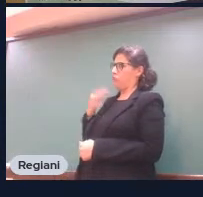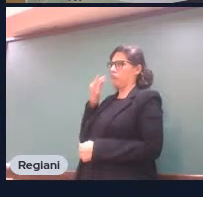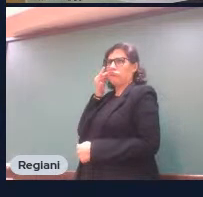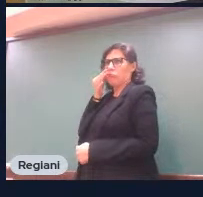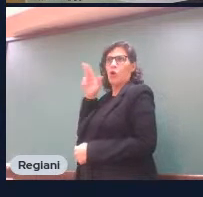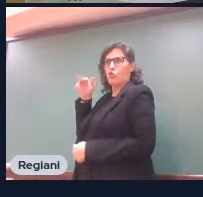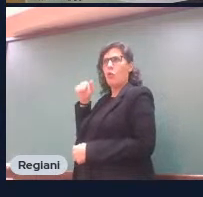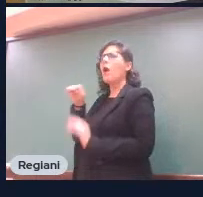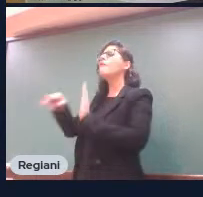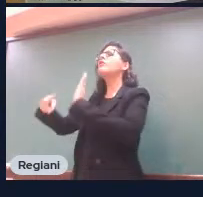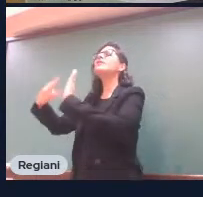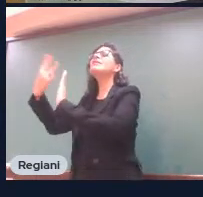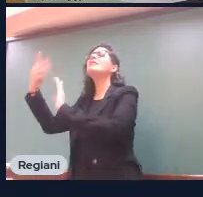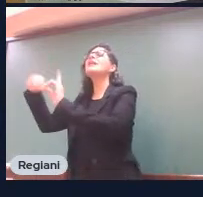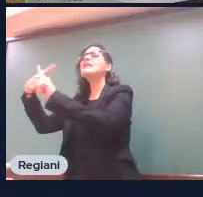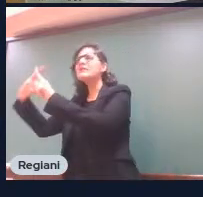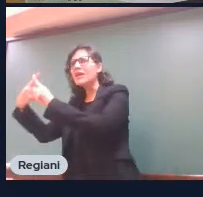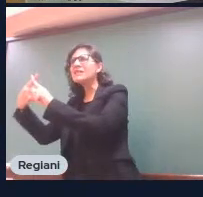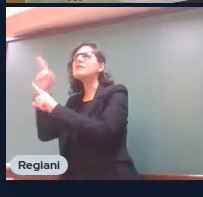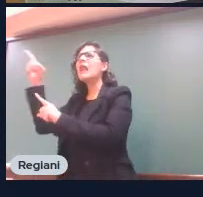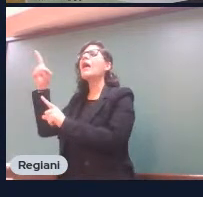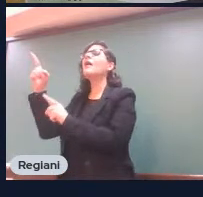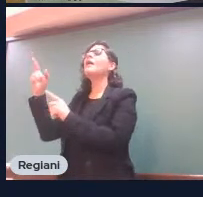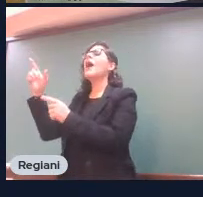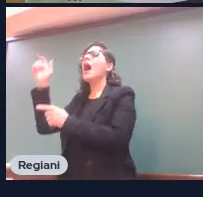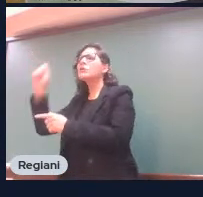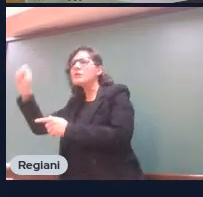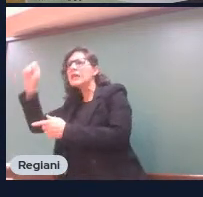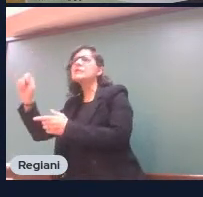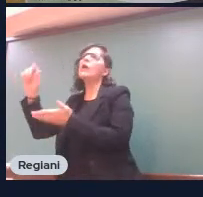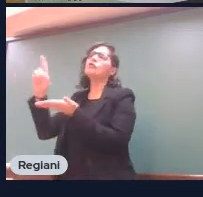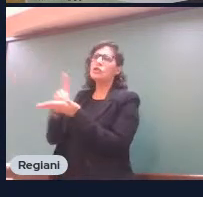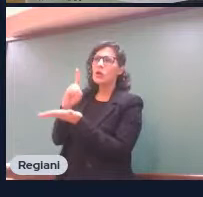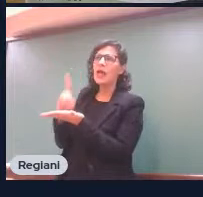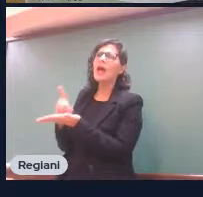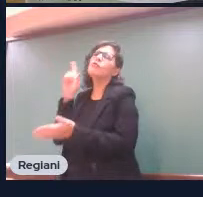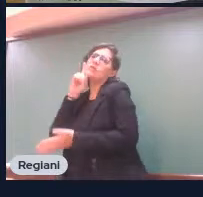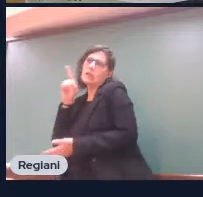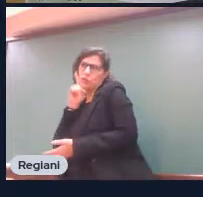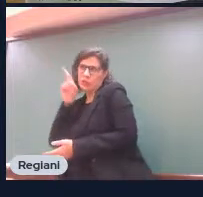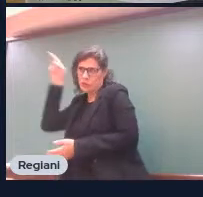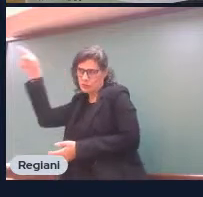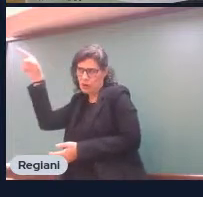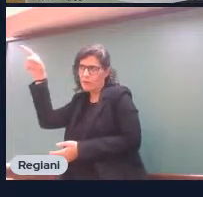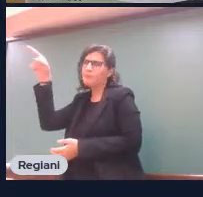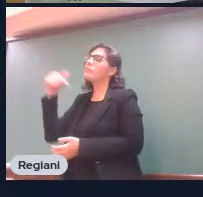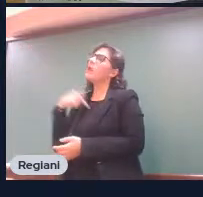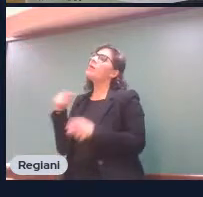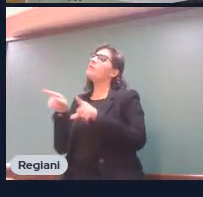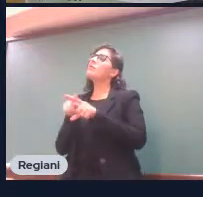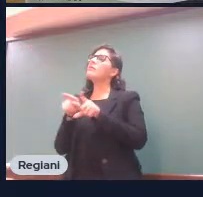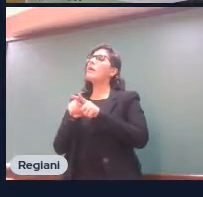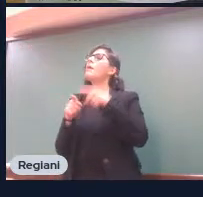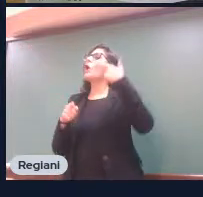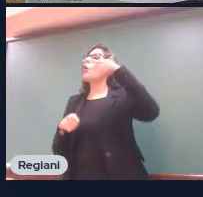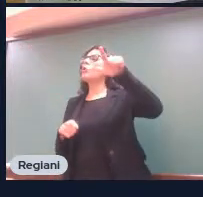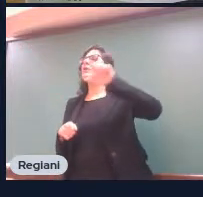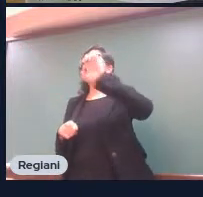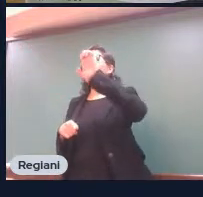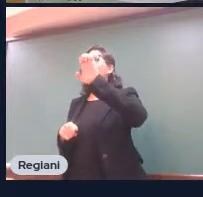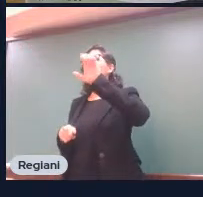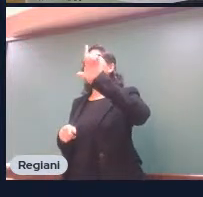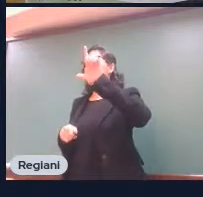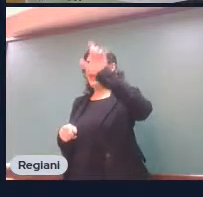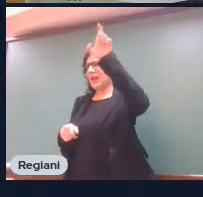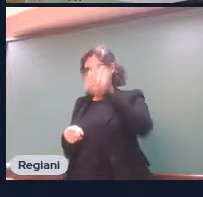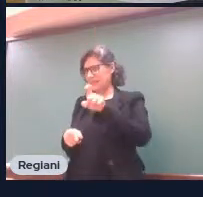na Dictionary Society of North America e na ILEX, que temos aqui o Milos representando a ILEX, a